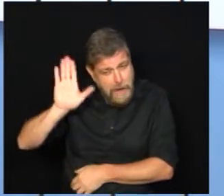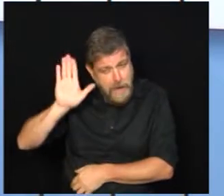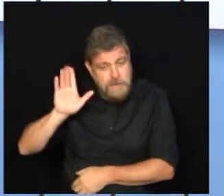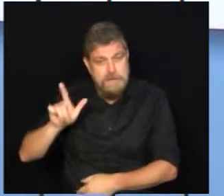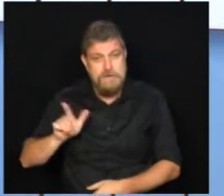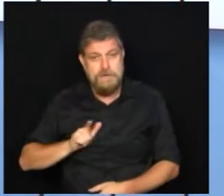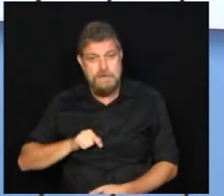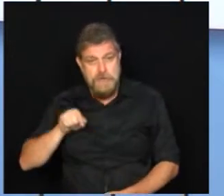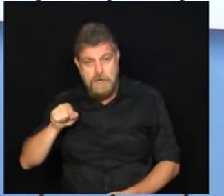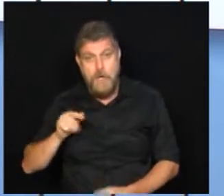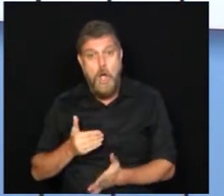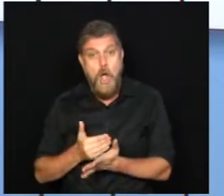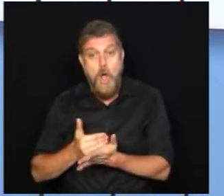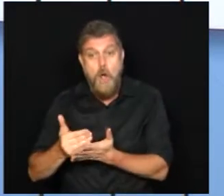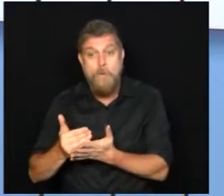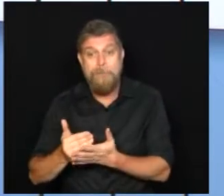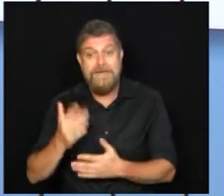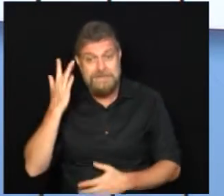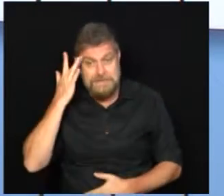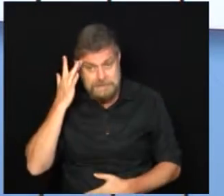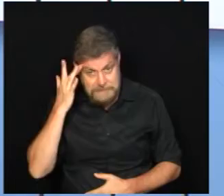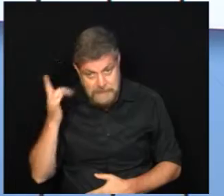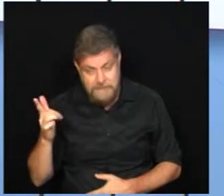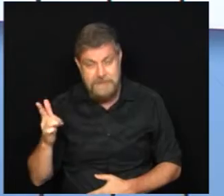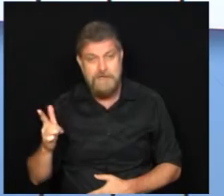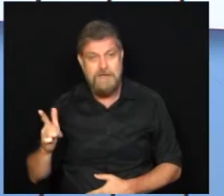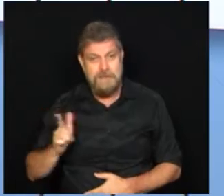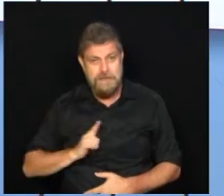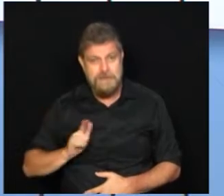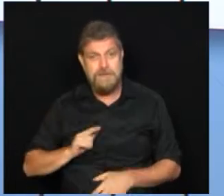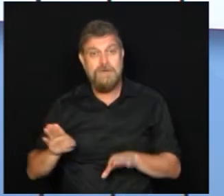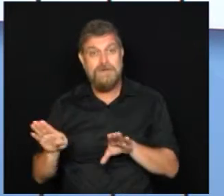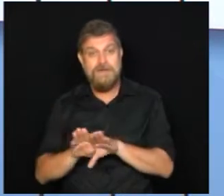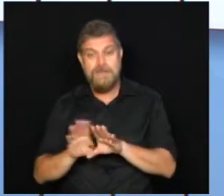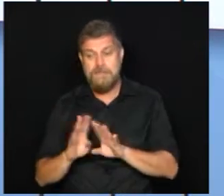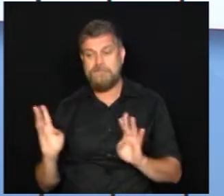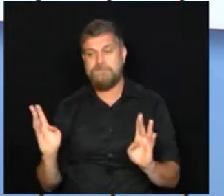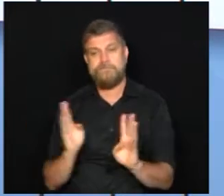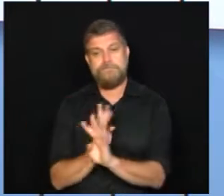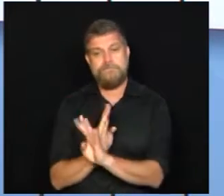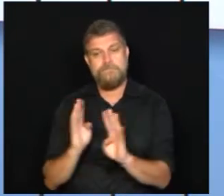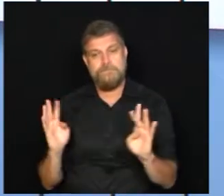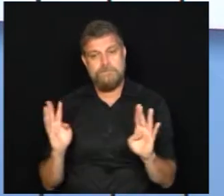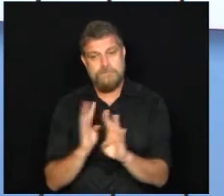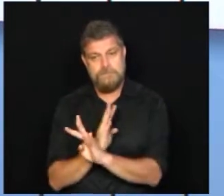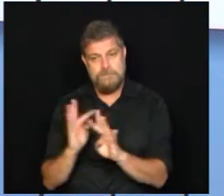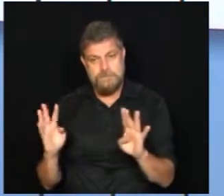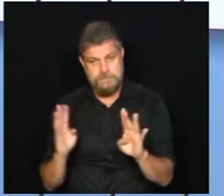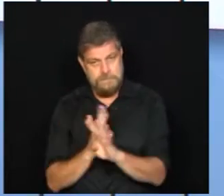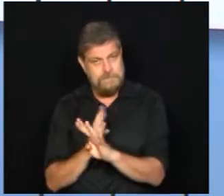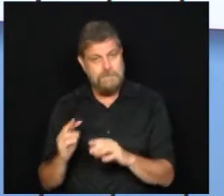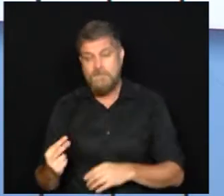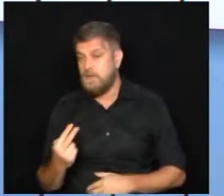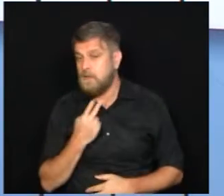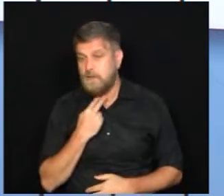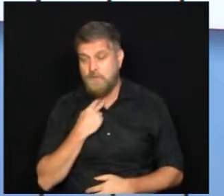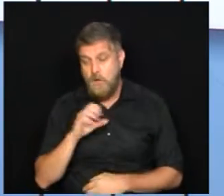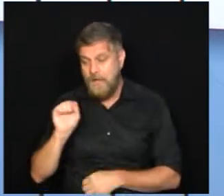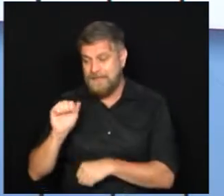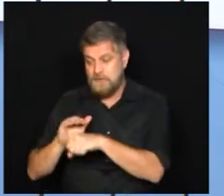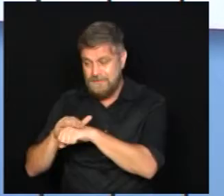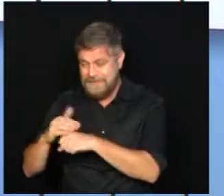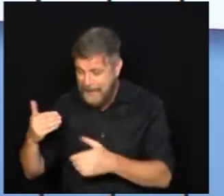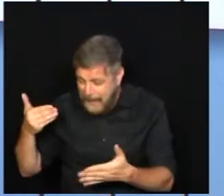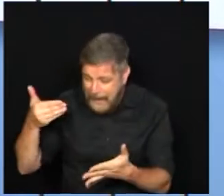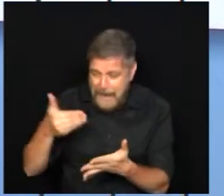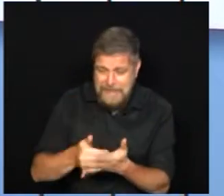neste caso começa amanhã com uma restrição inclusive de circulação com medidas sanitárias das 8